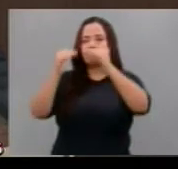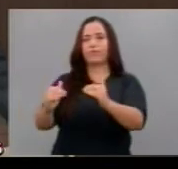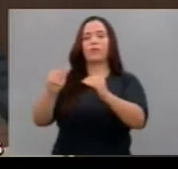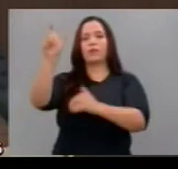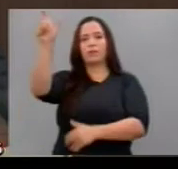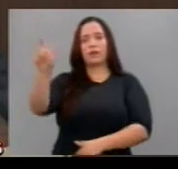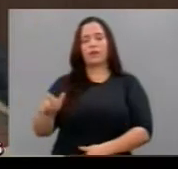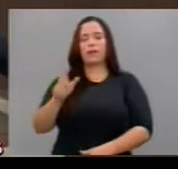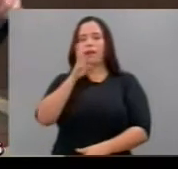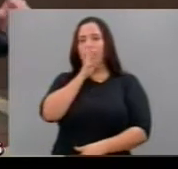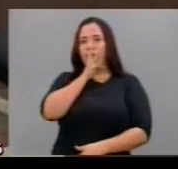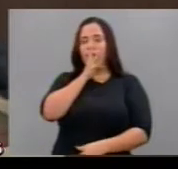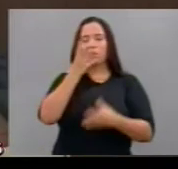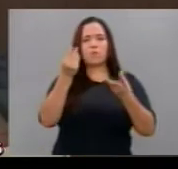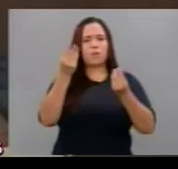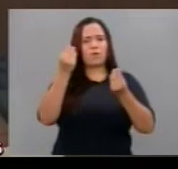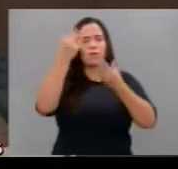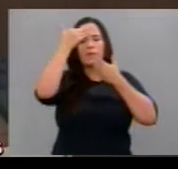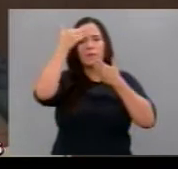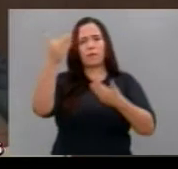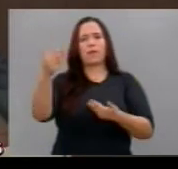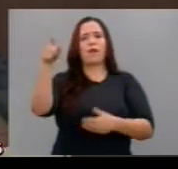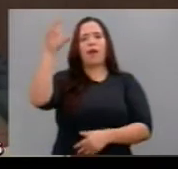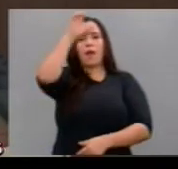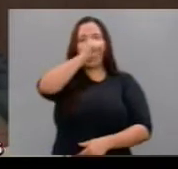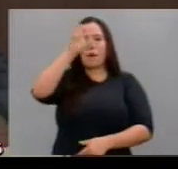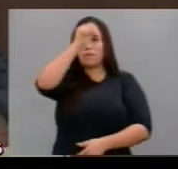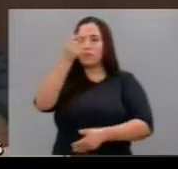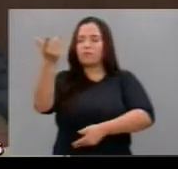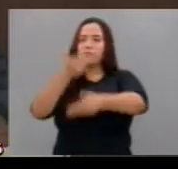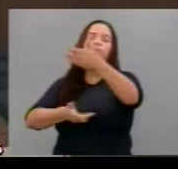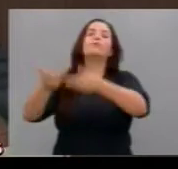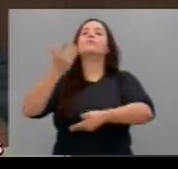a nossa admiração. Muito aprendemos com ele.